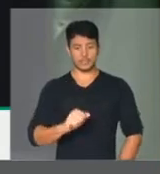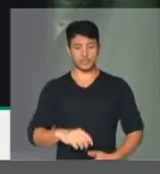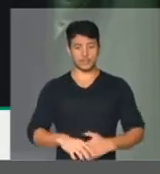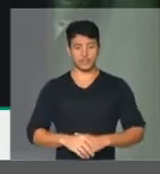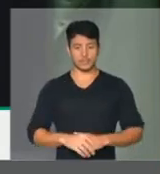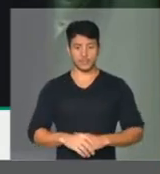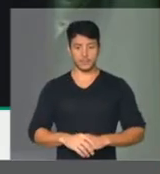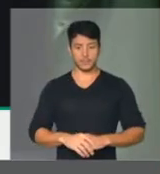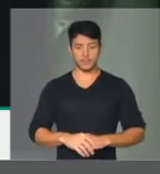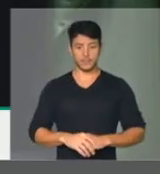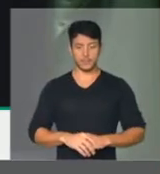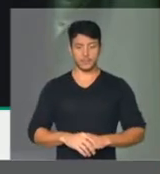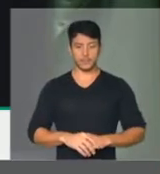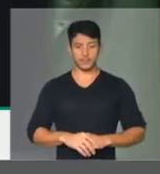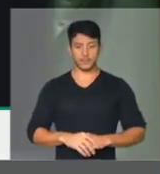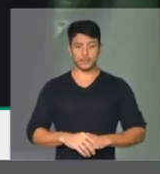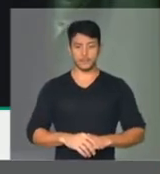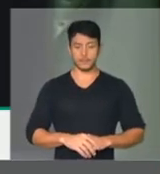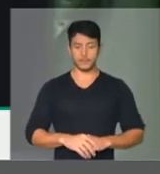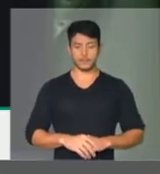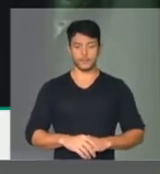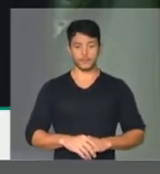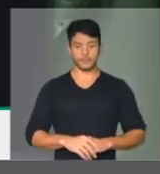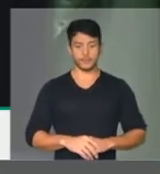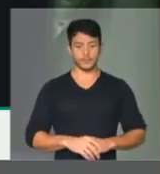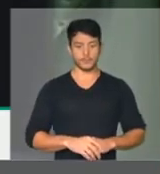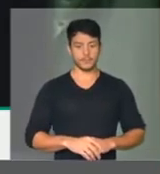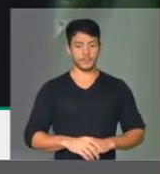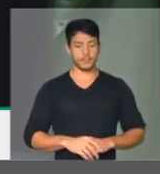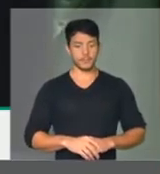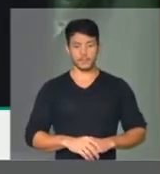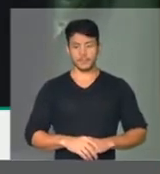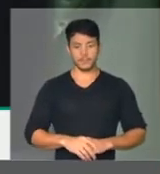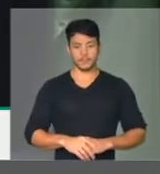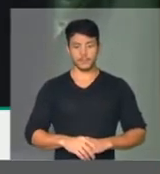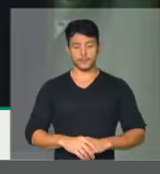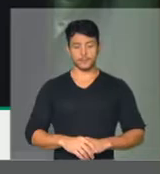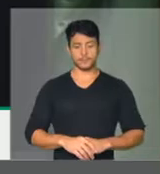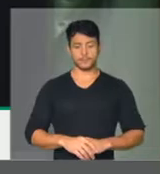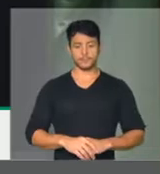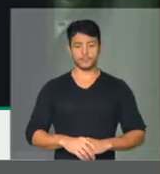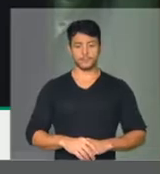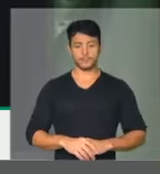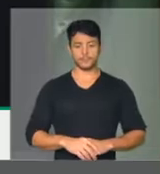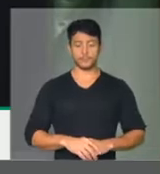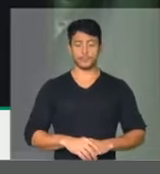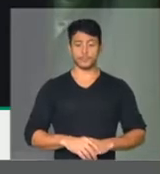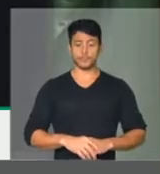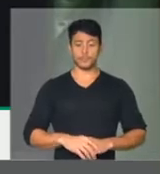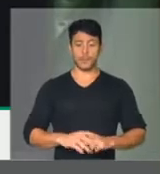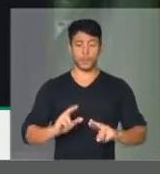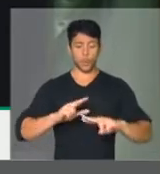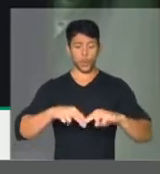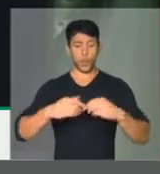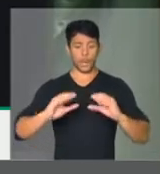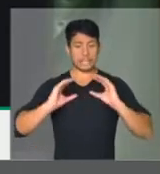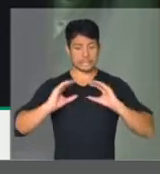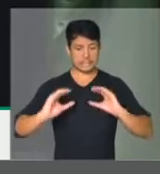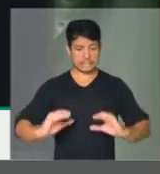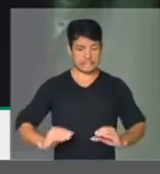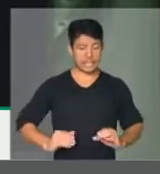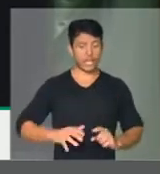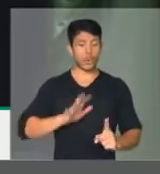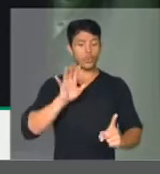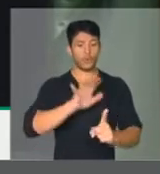intervenção... Para concluir, deputado. Para concluir de verdade, presidente. Sobre a intervenção dos cidadãos na vida pública e